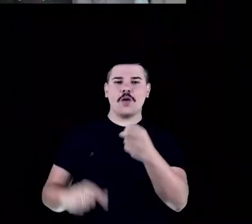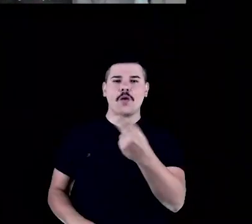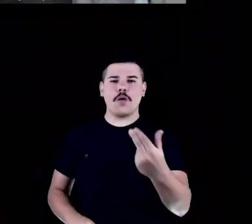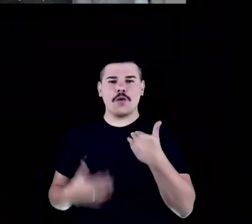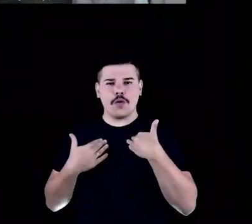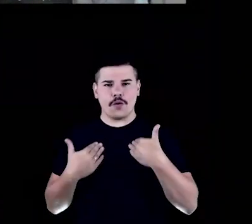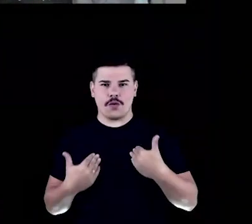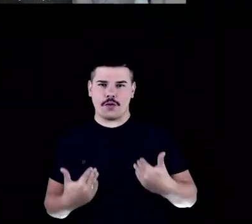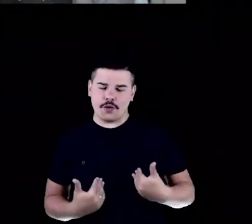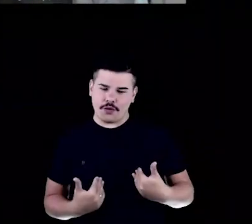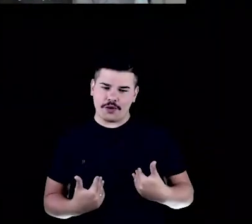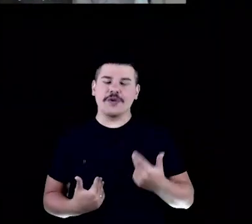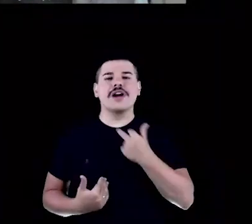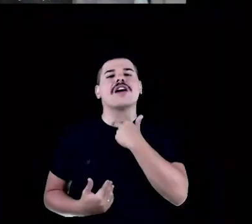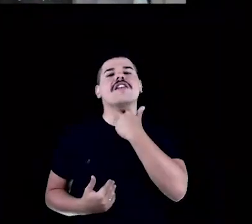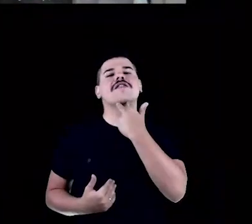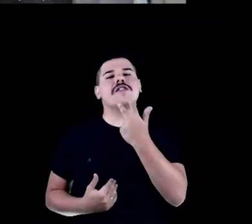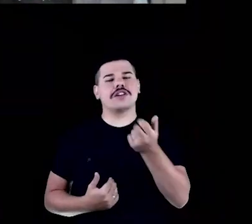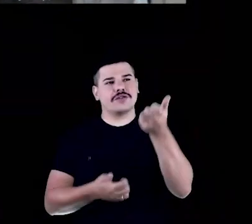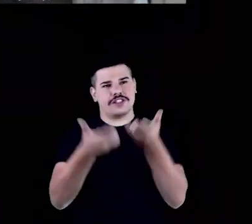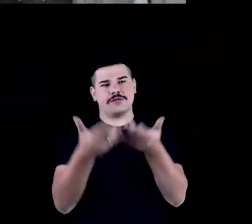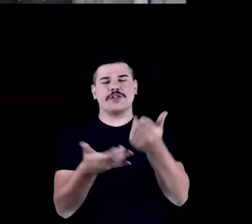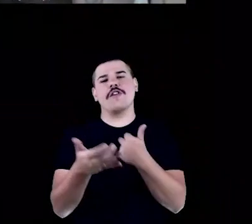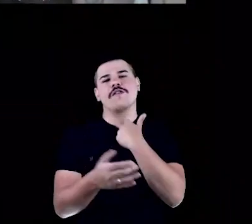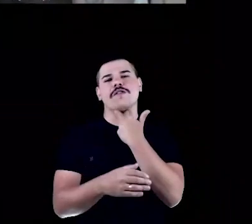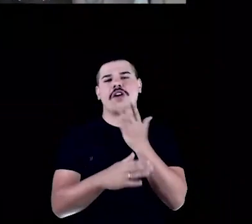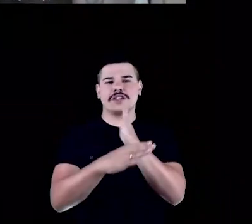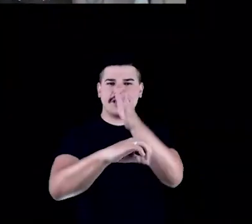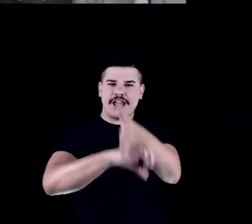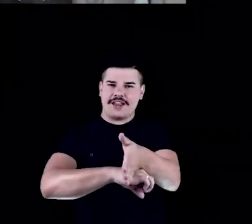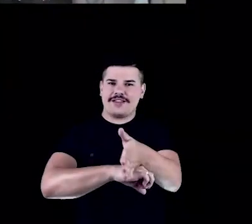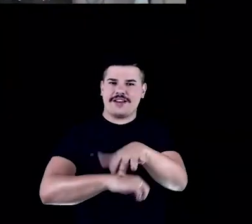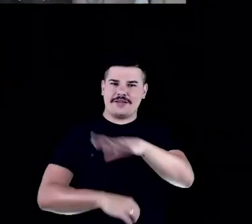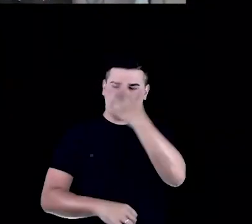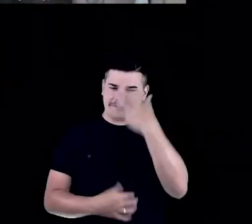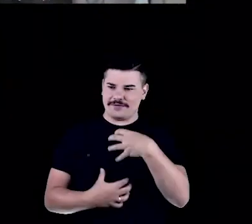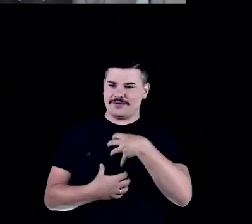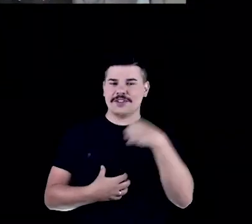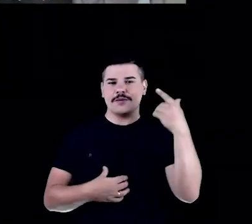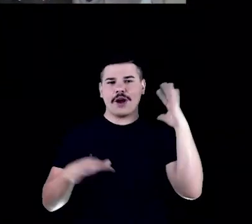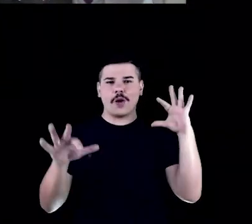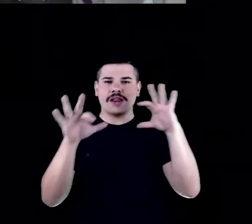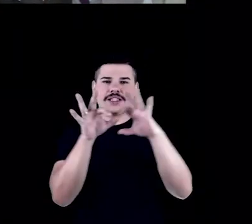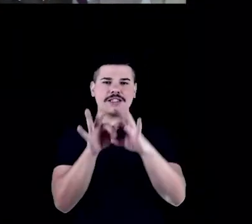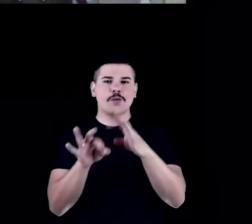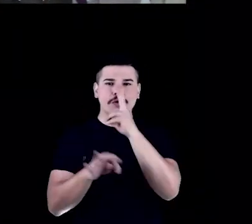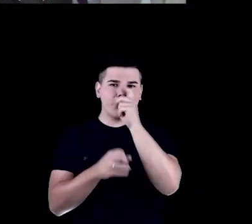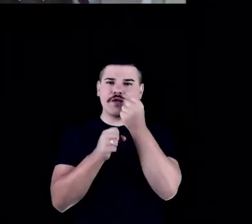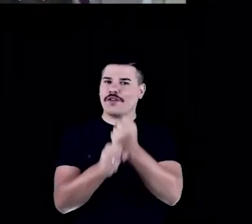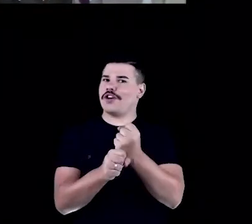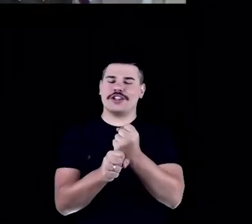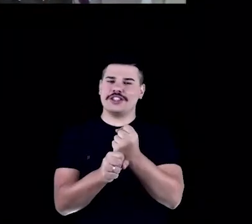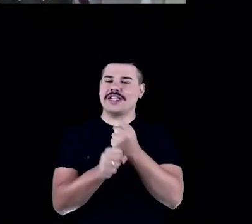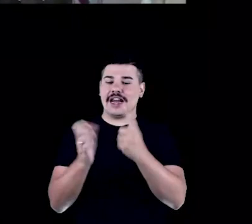o corpo dessa dimensão da voz que você falou também, Bob, que eu acho que é a conexão mais